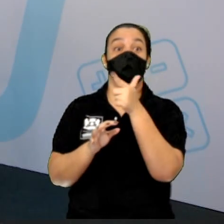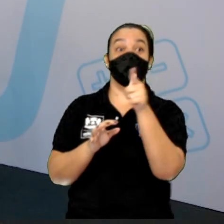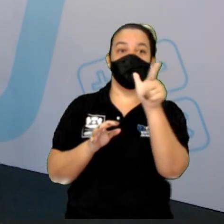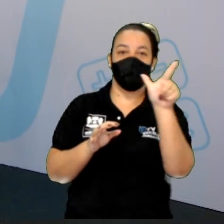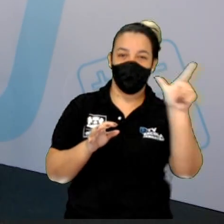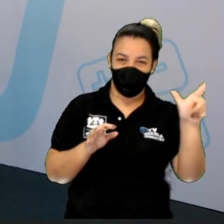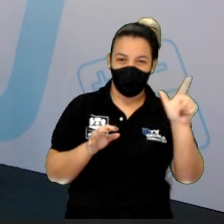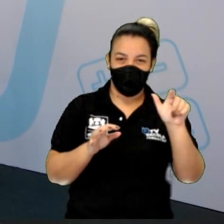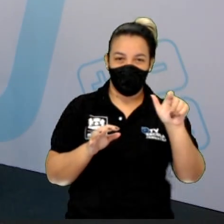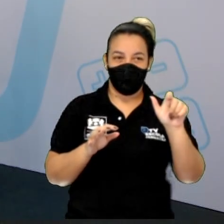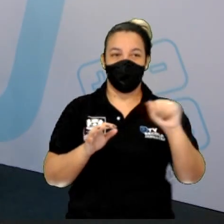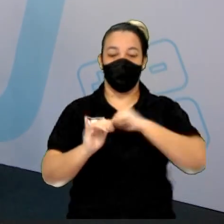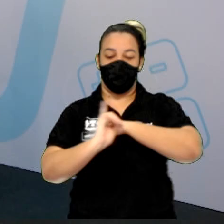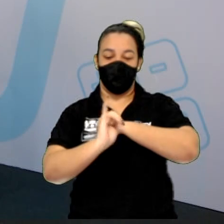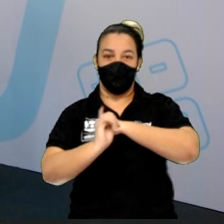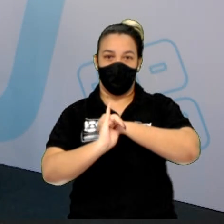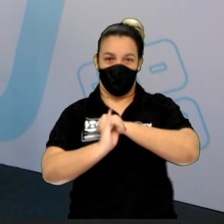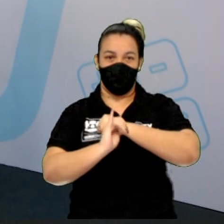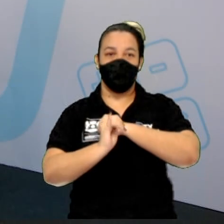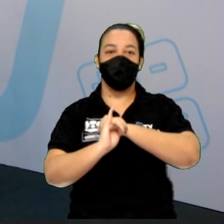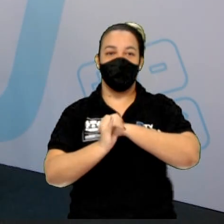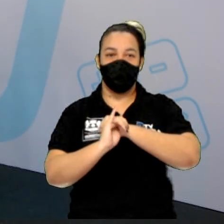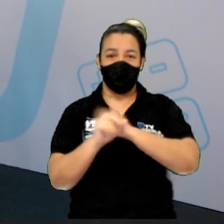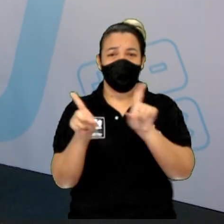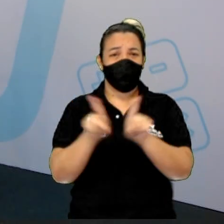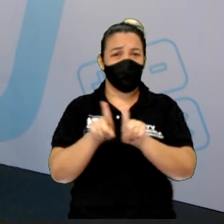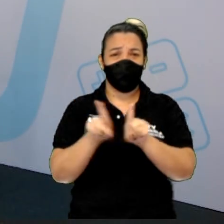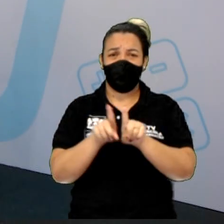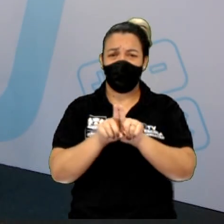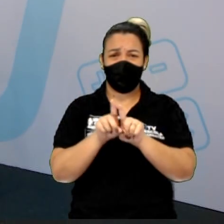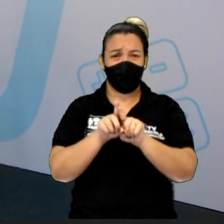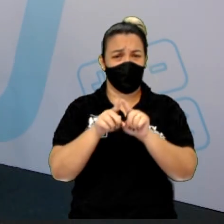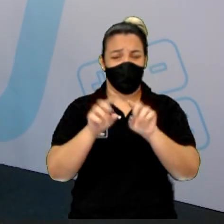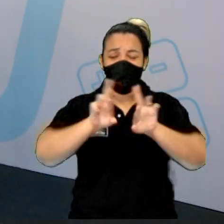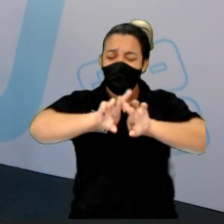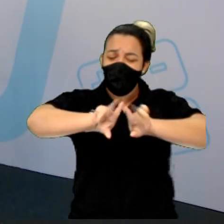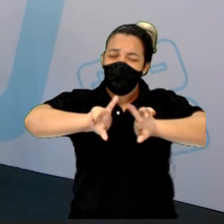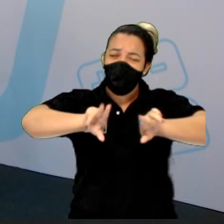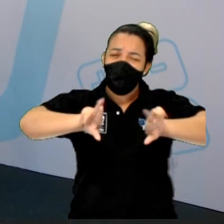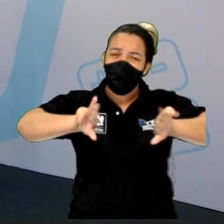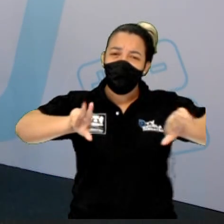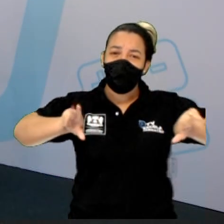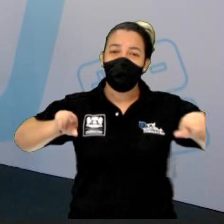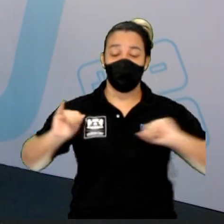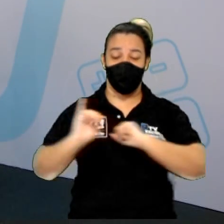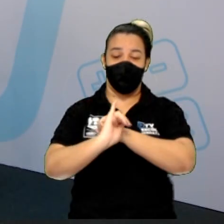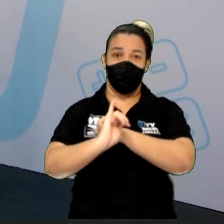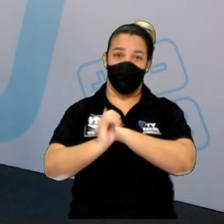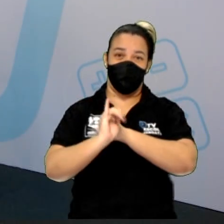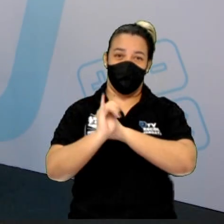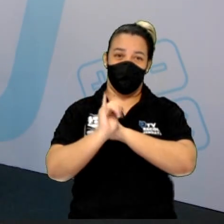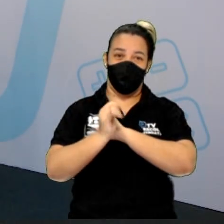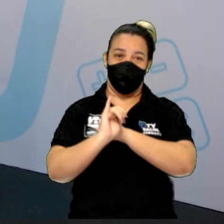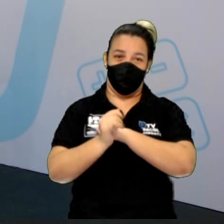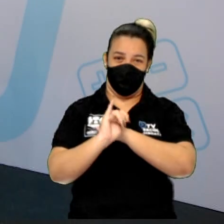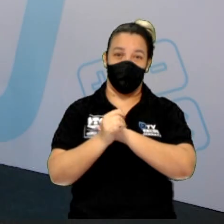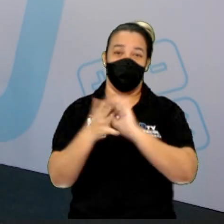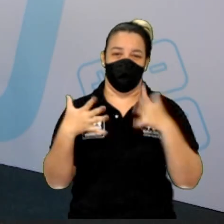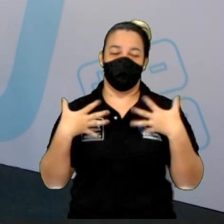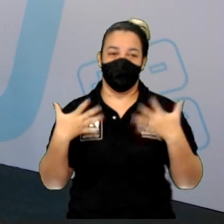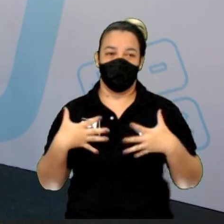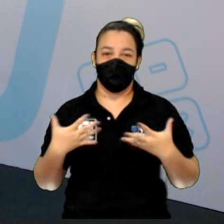texto crônica do filho dele, tá certo? Que também tem várias crônicas humorísticas